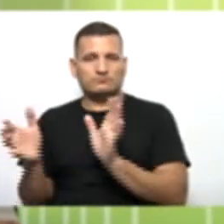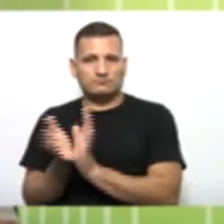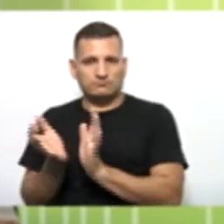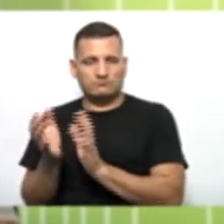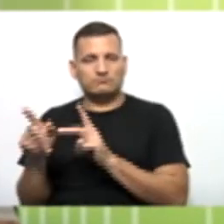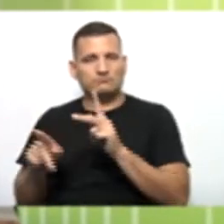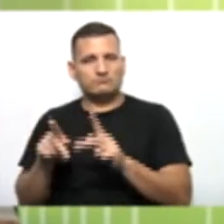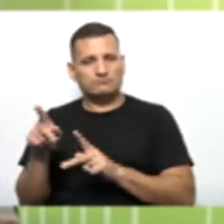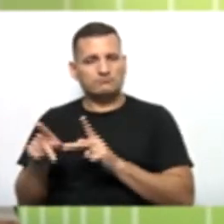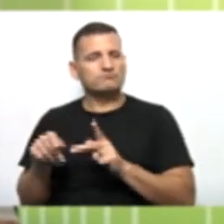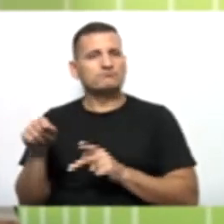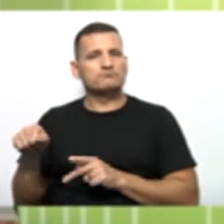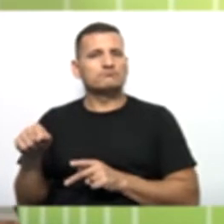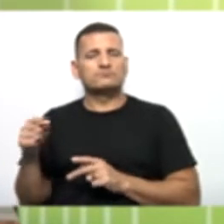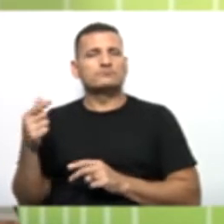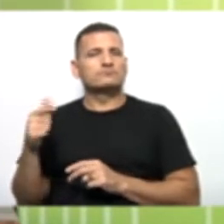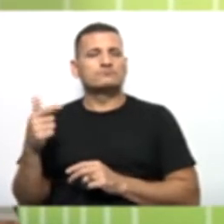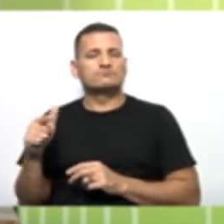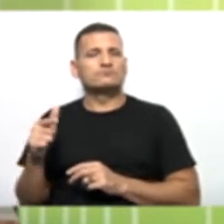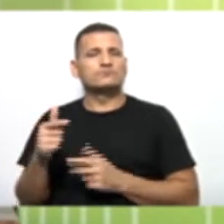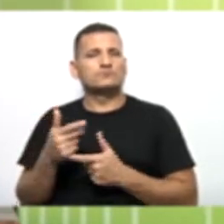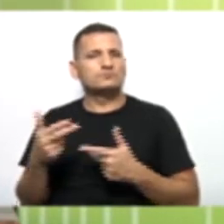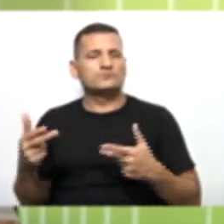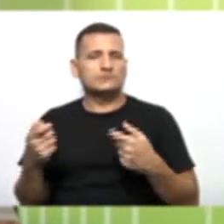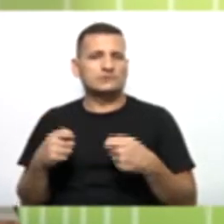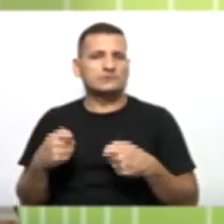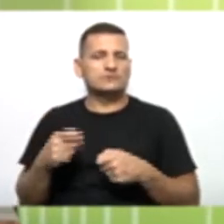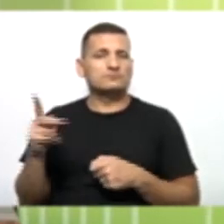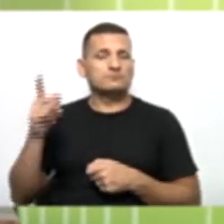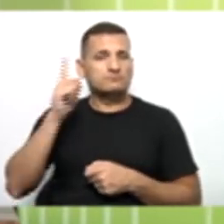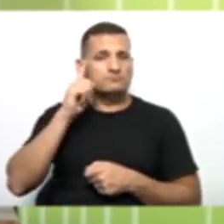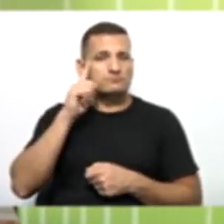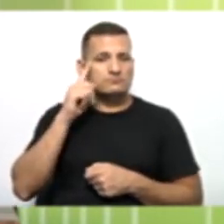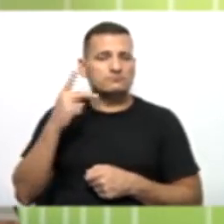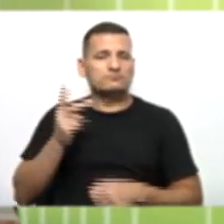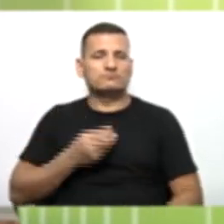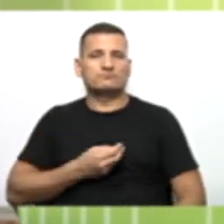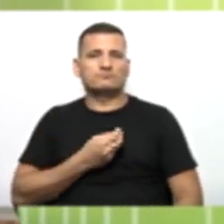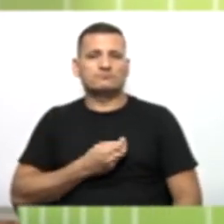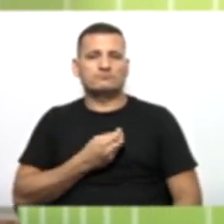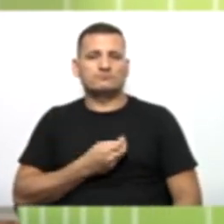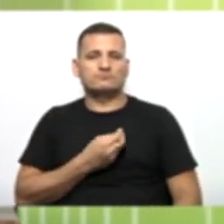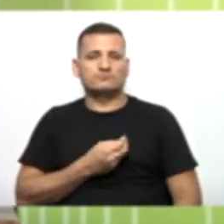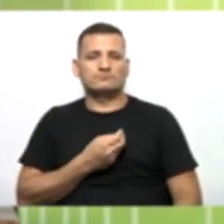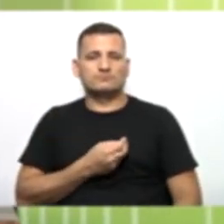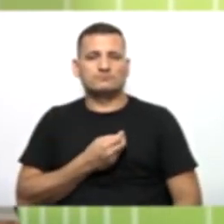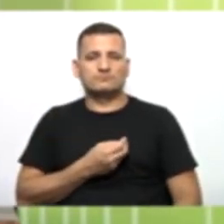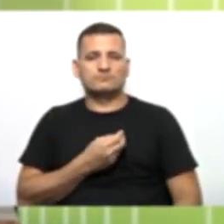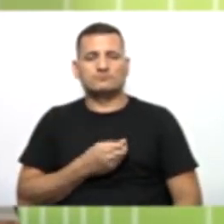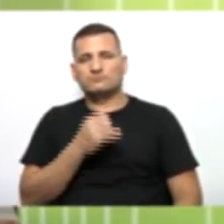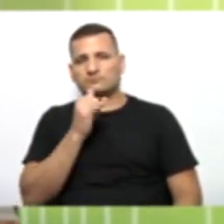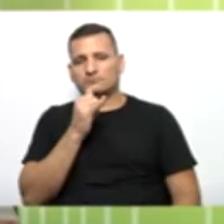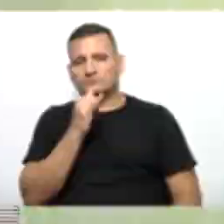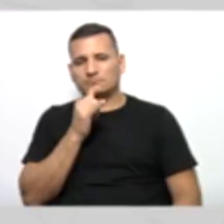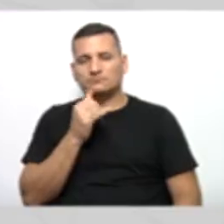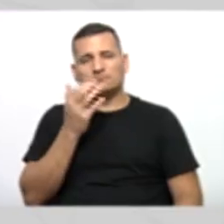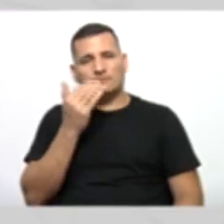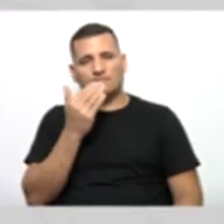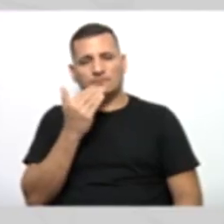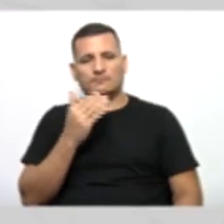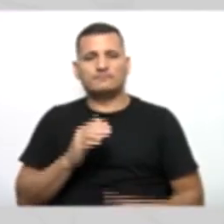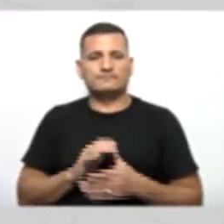população não vai ter itens que necessita para o dia a dia, para mínima sobrevivência, como por exemplo de alimentos.